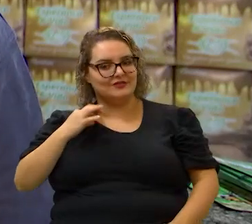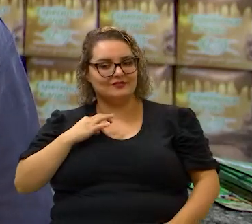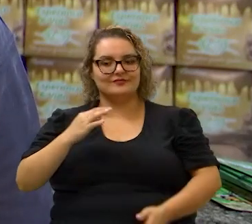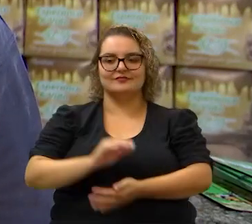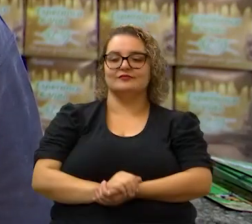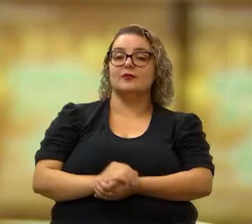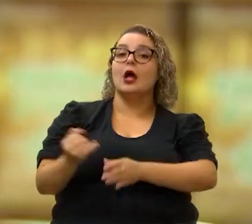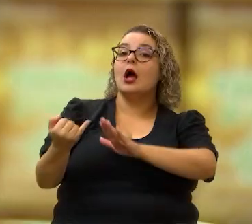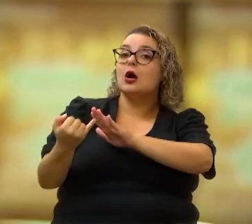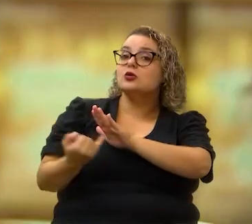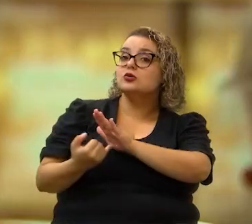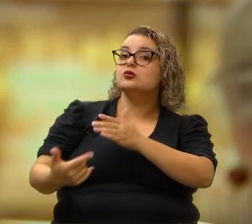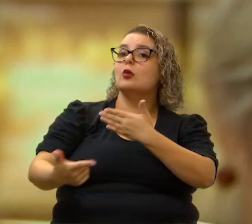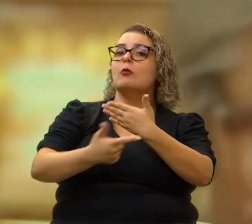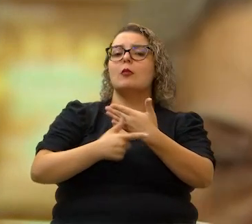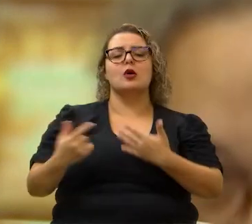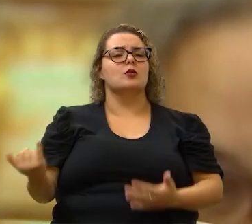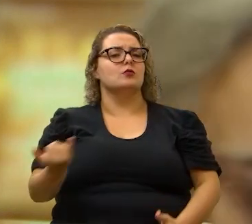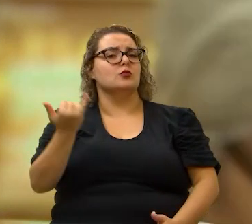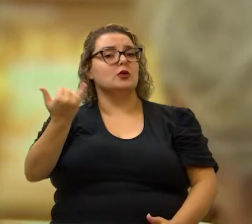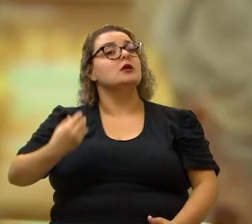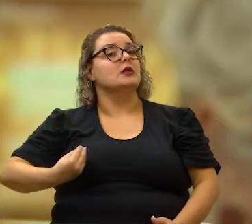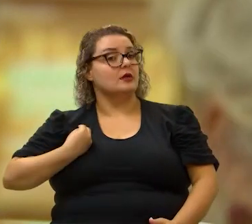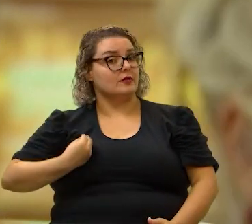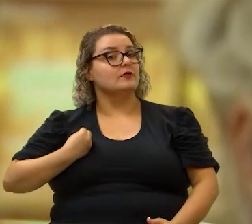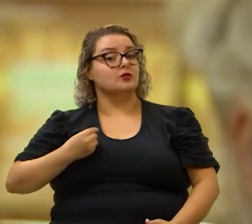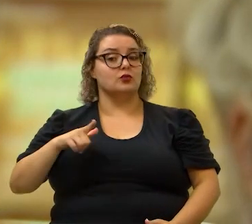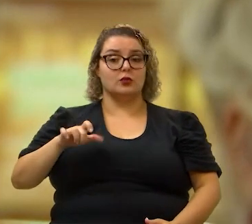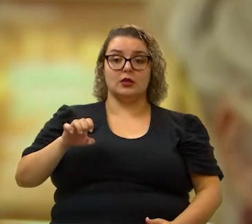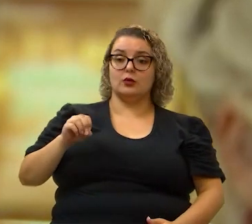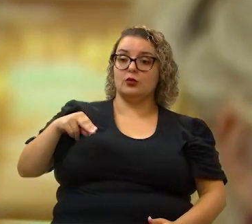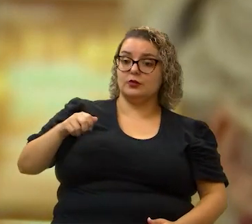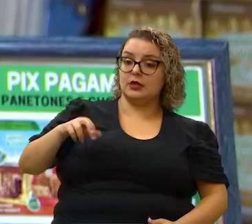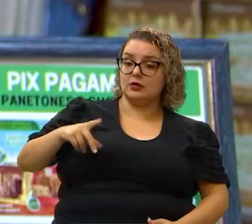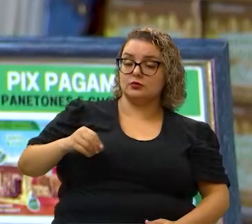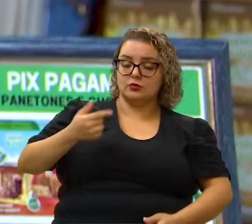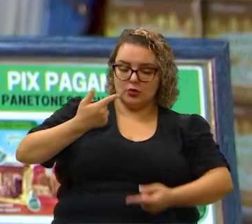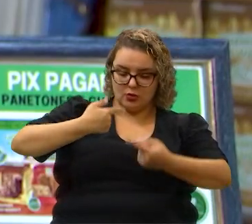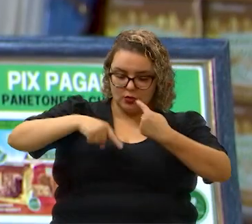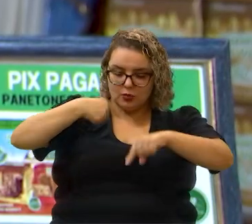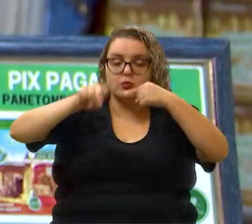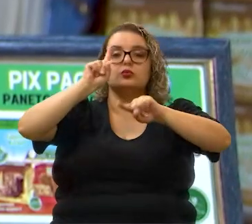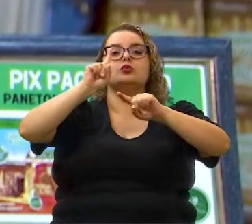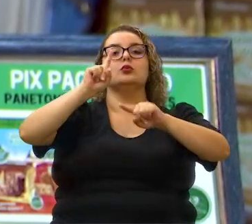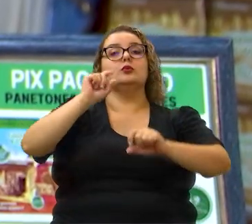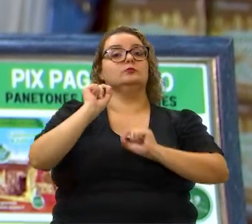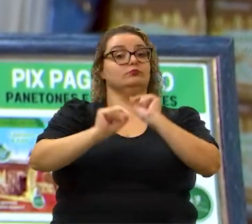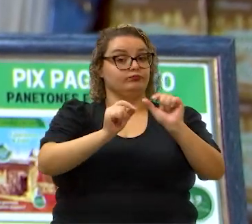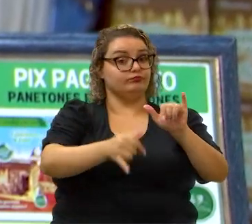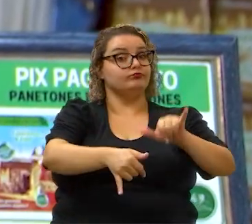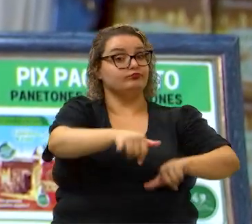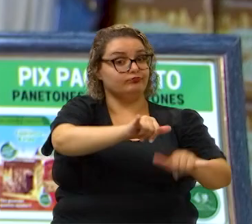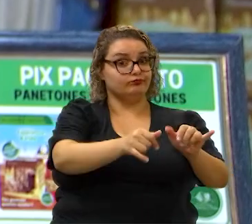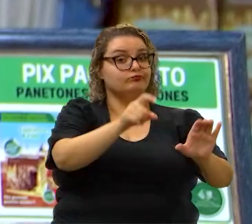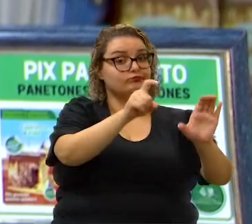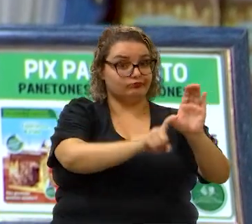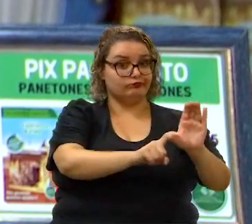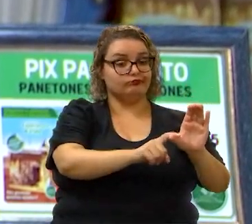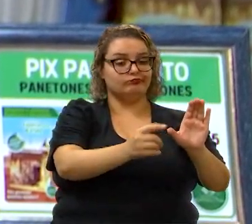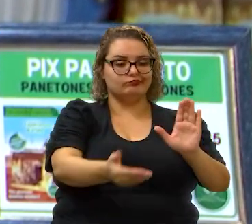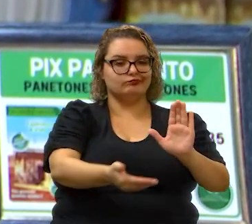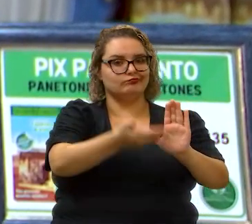como um voluntário a instituição tem um papel fundamental na vida do Leonardo e o ajudou a recuperar o que a dependência